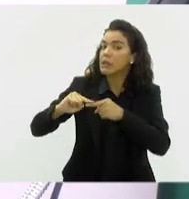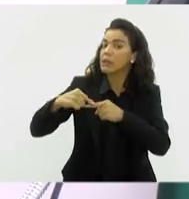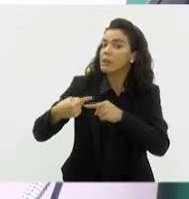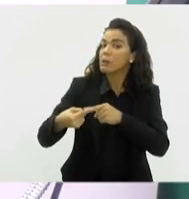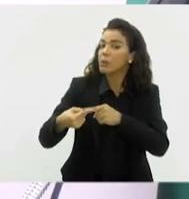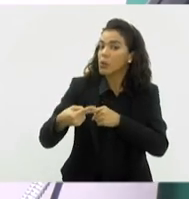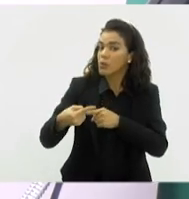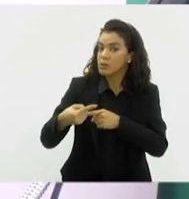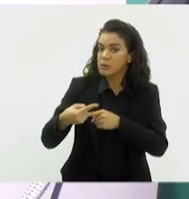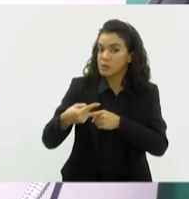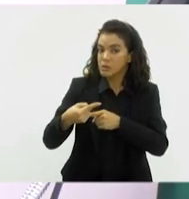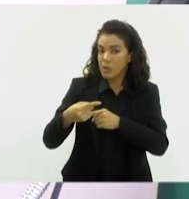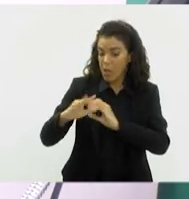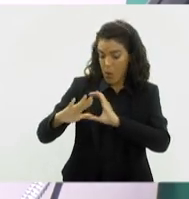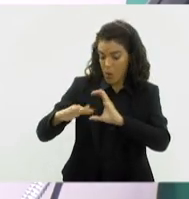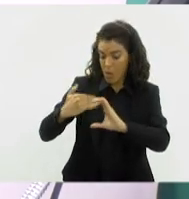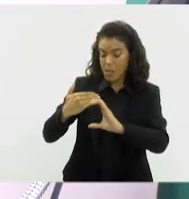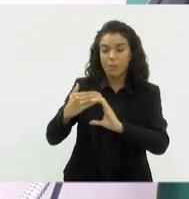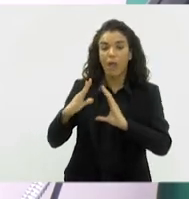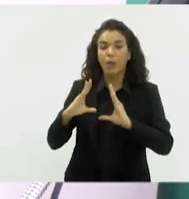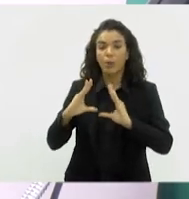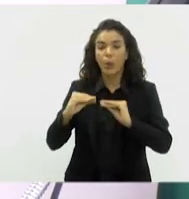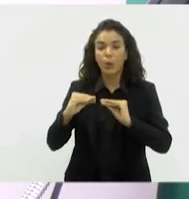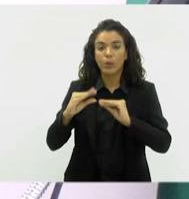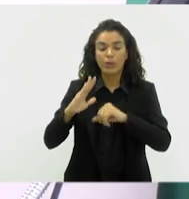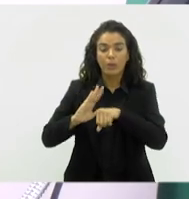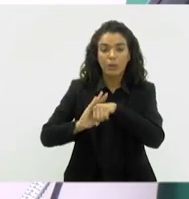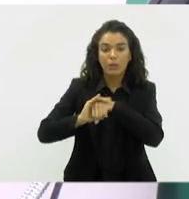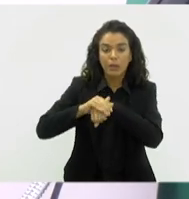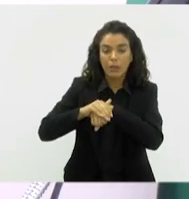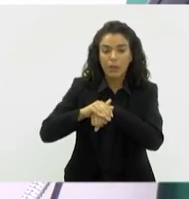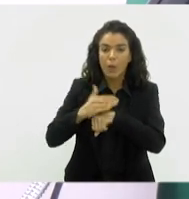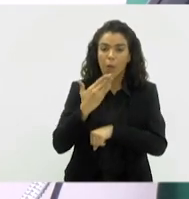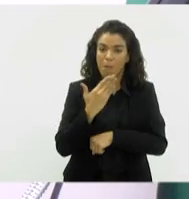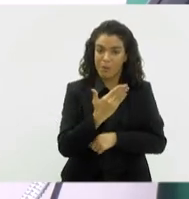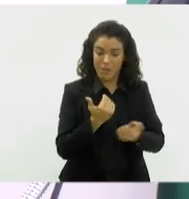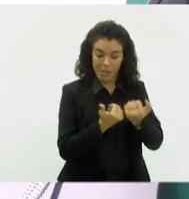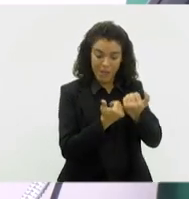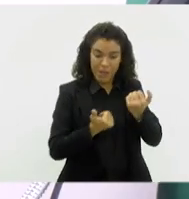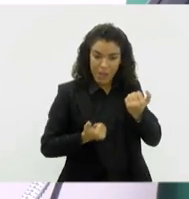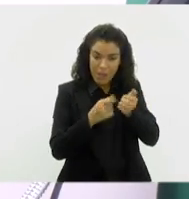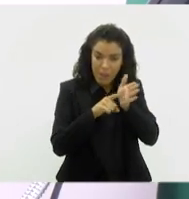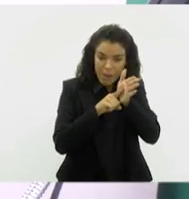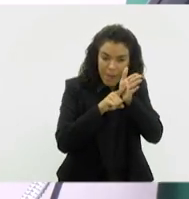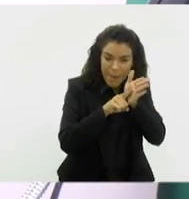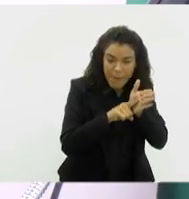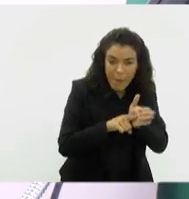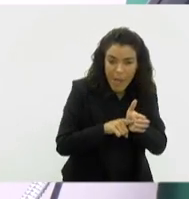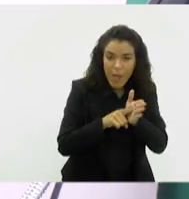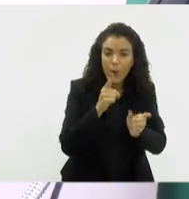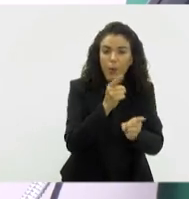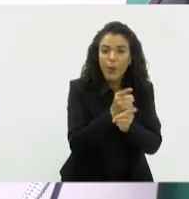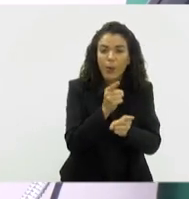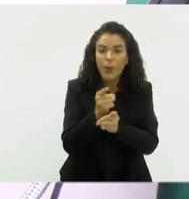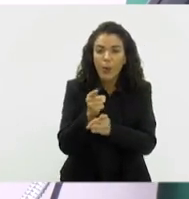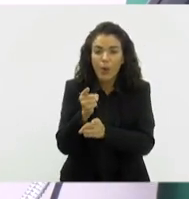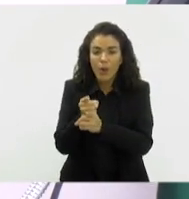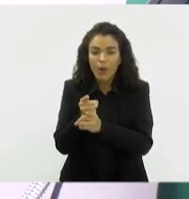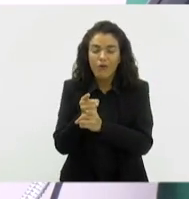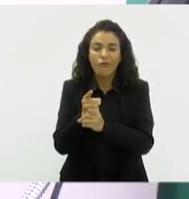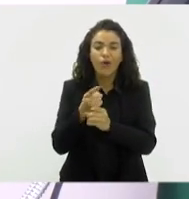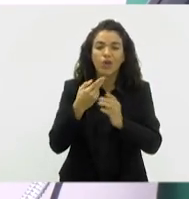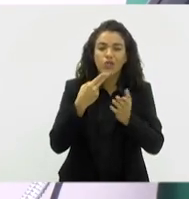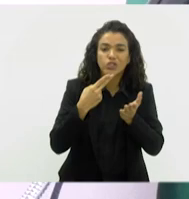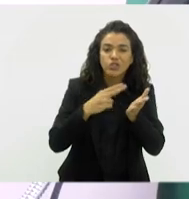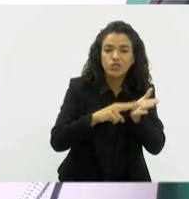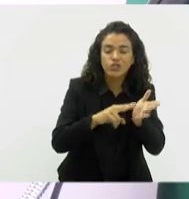recebi isso aqui praticamente à noite. Então, eu pedi para minha assessoria pesquisar, e o que eu achei foi encarte de jornais com